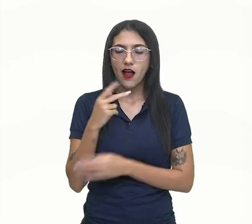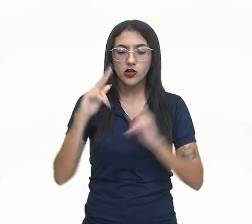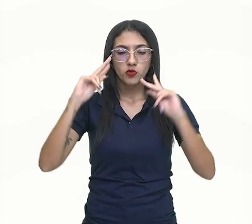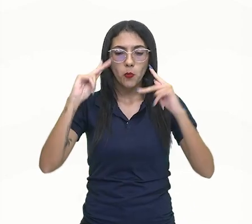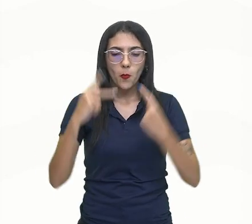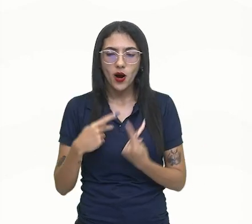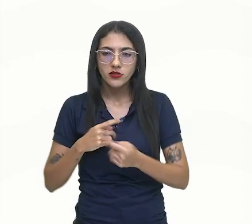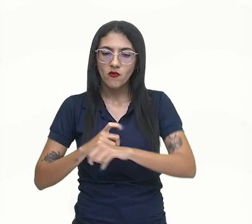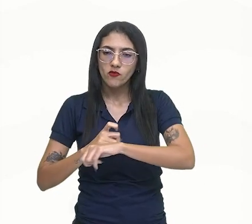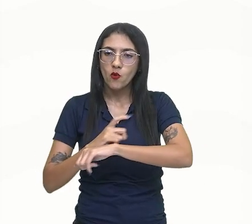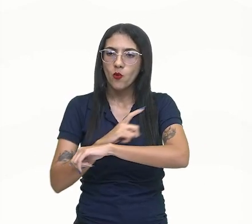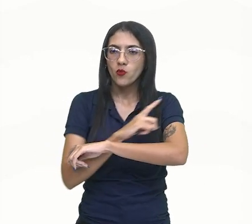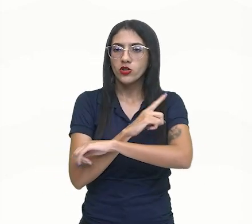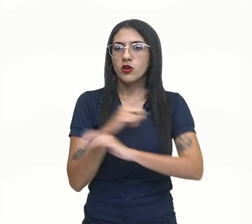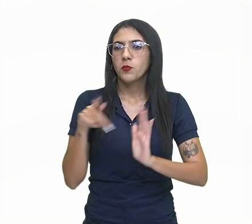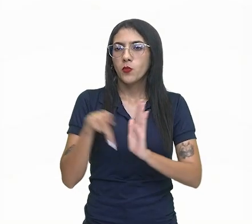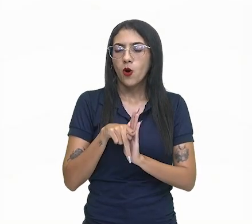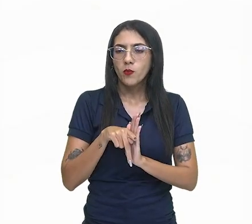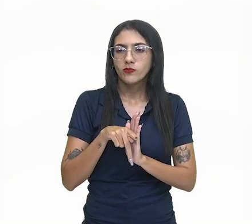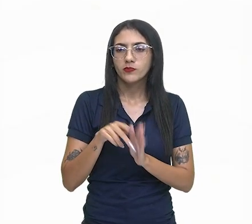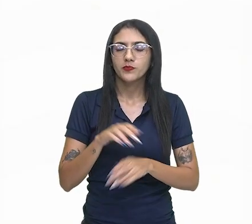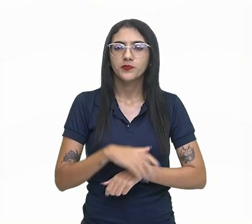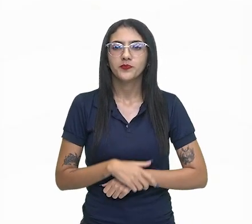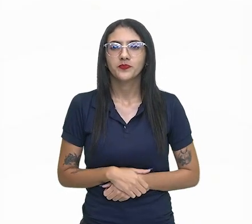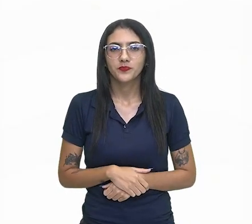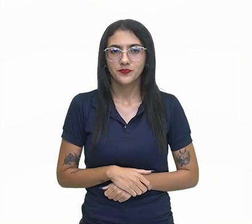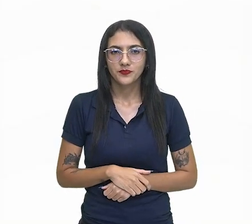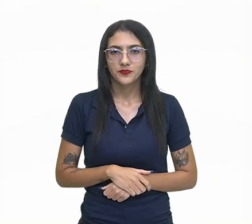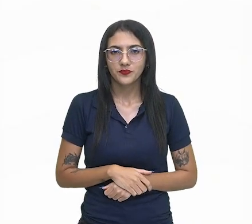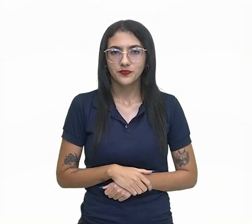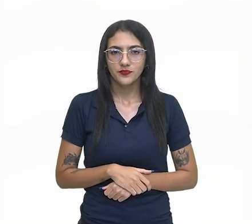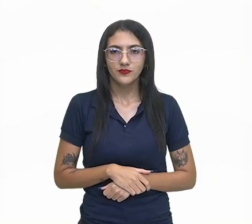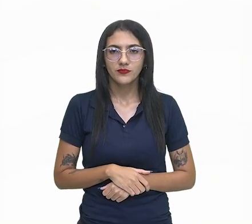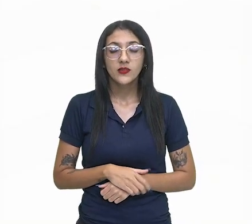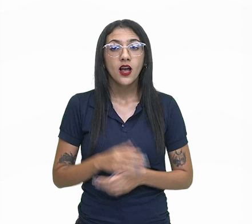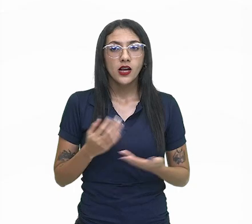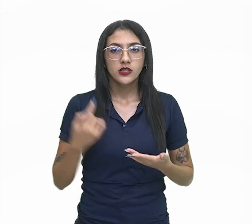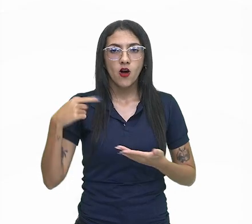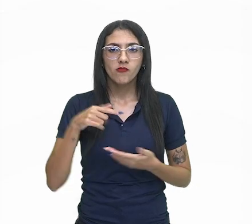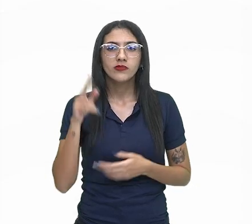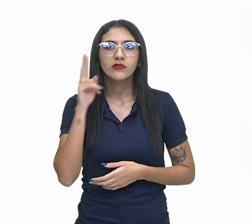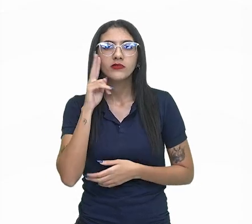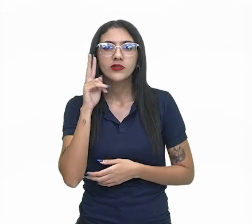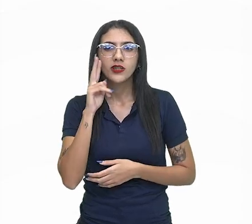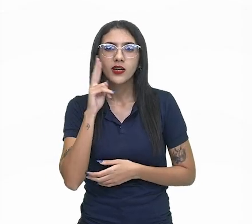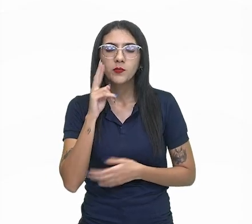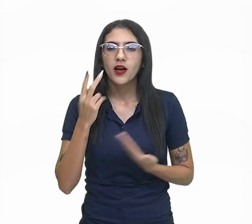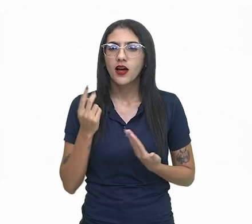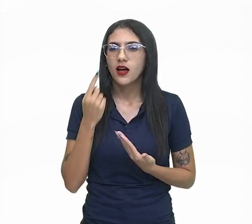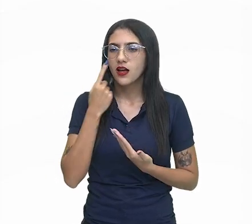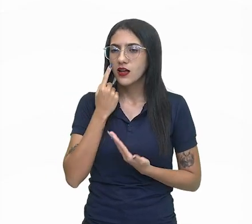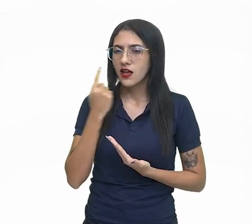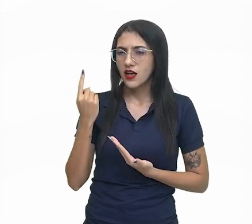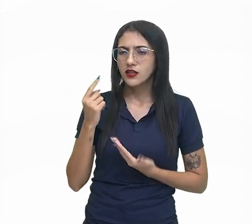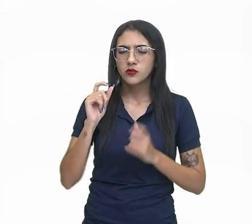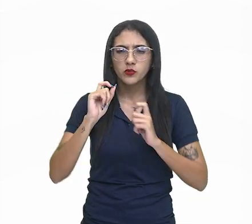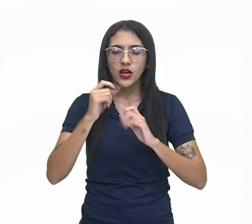primatas. E a teoria da evolução de Darwin como seleção natural, que eu estava explicando para vocês, é esse processo de